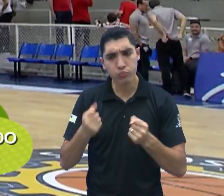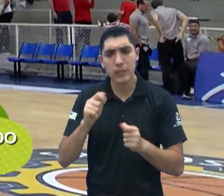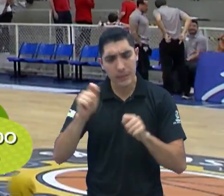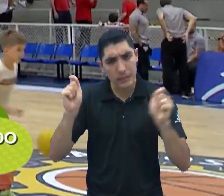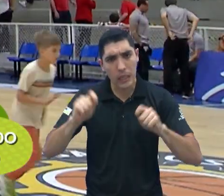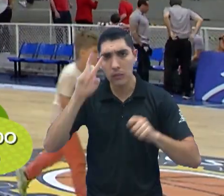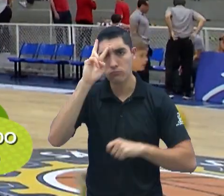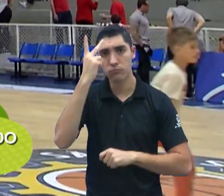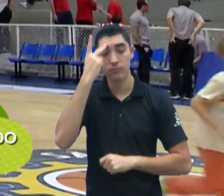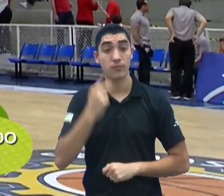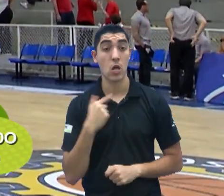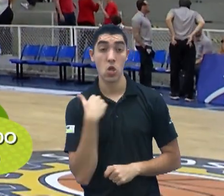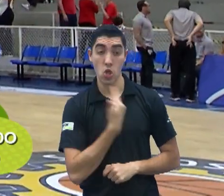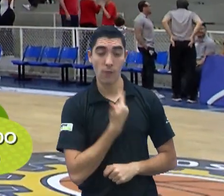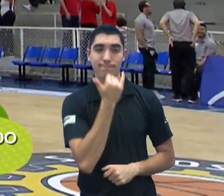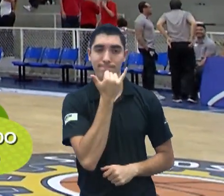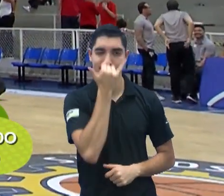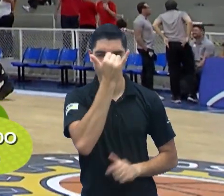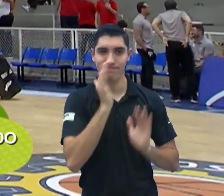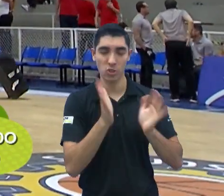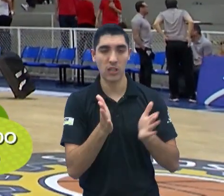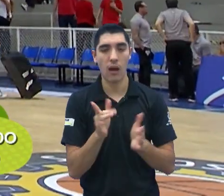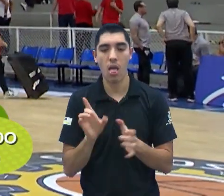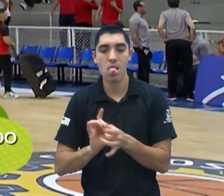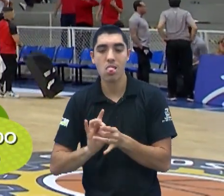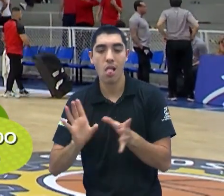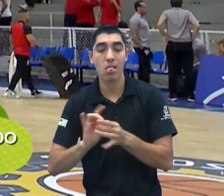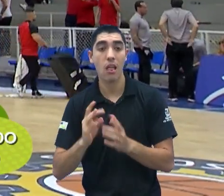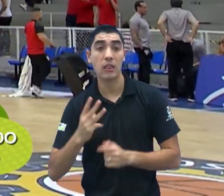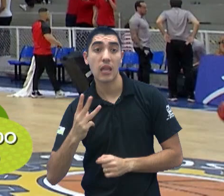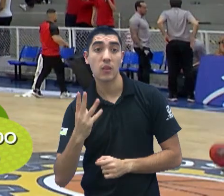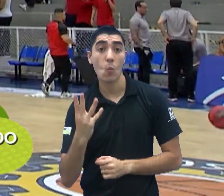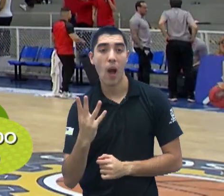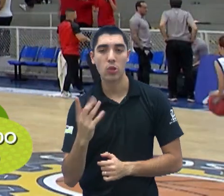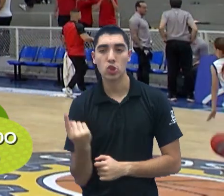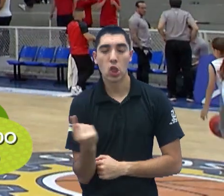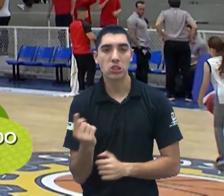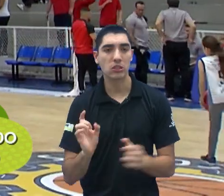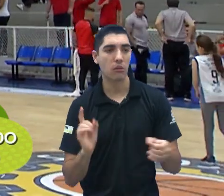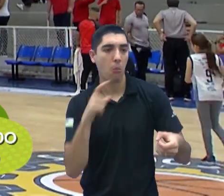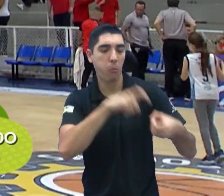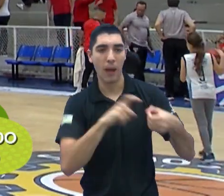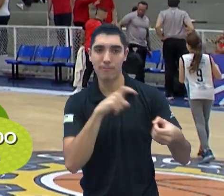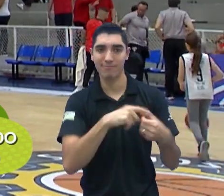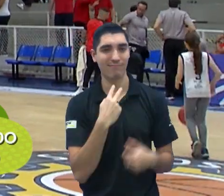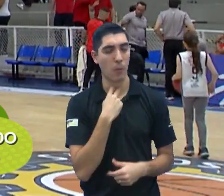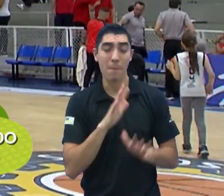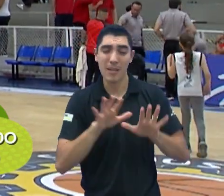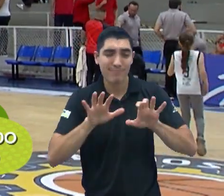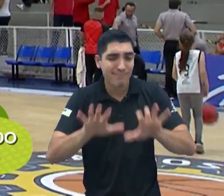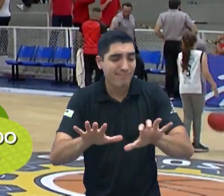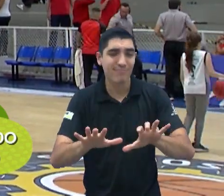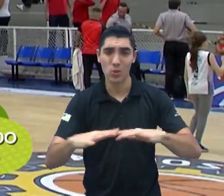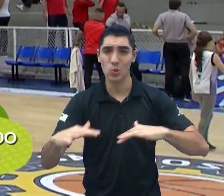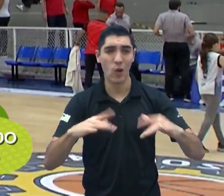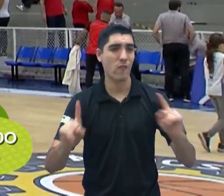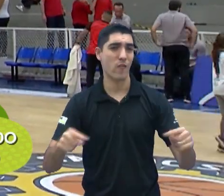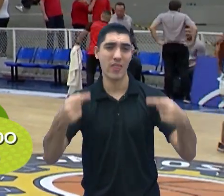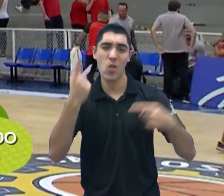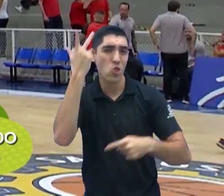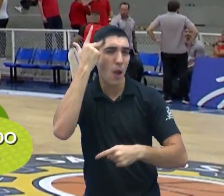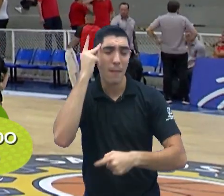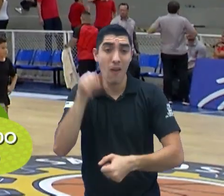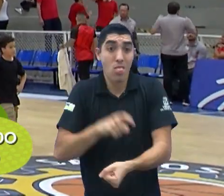gente vacilou, deixou arremessar 4, 5 bolas livres, não era para deixar. Mas é do jogo, final de campeonato, tá todo mundo nervoso, todo